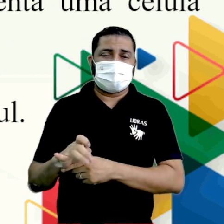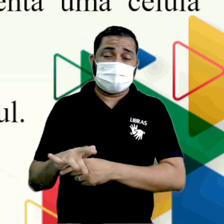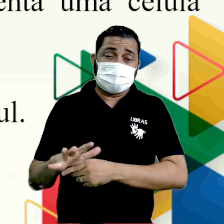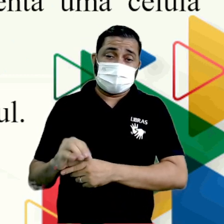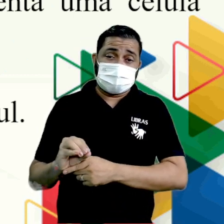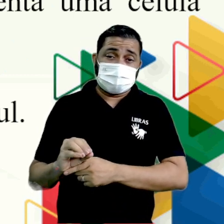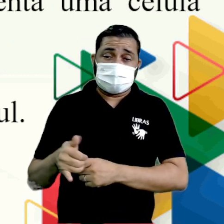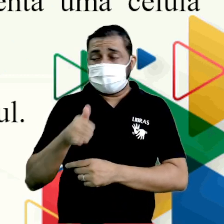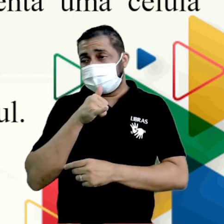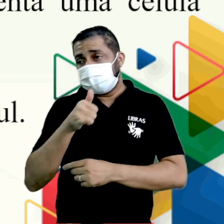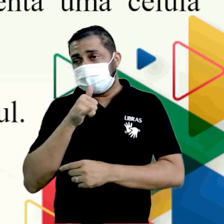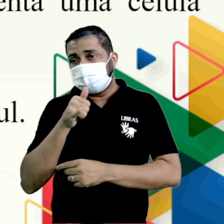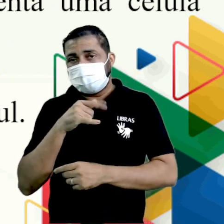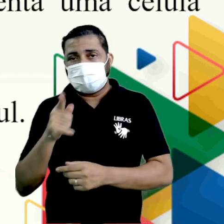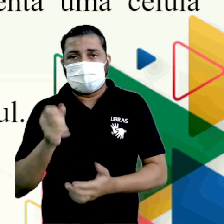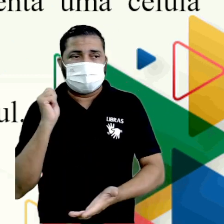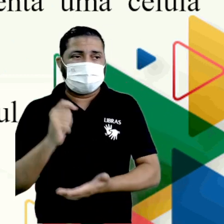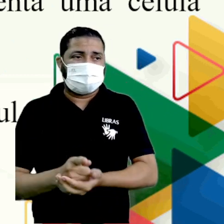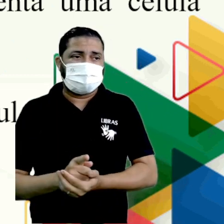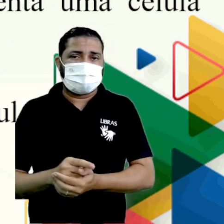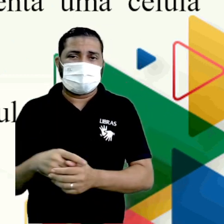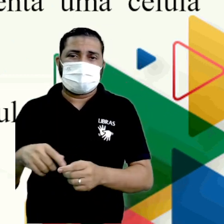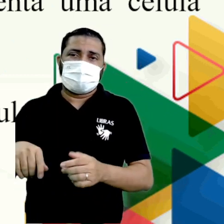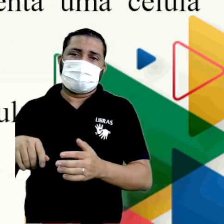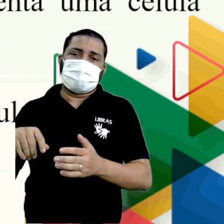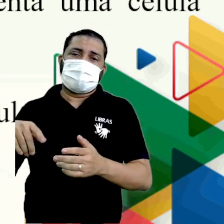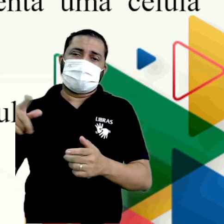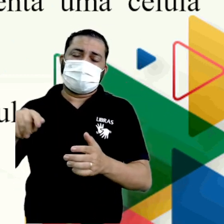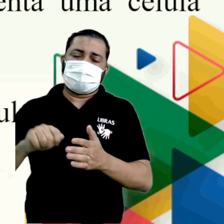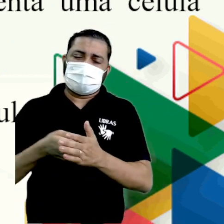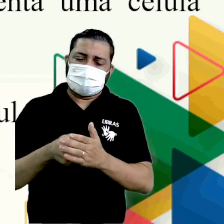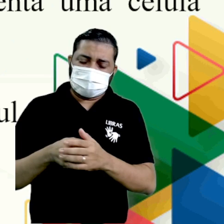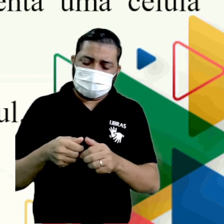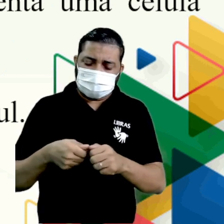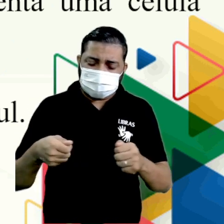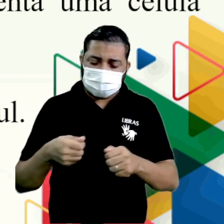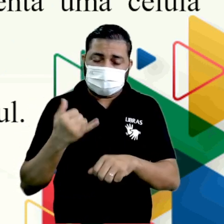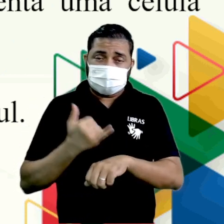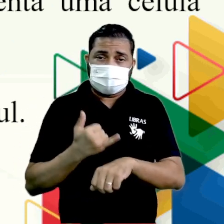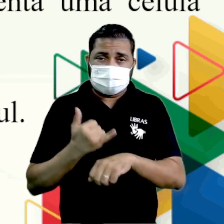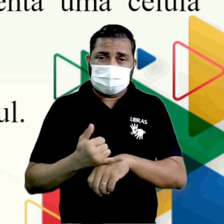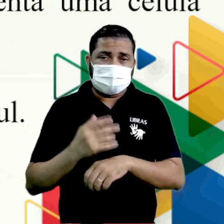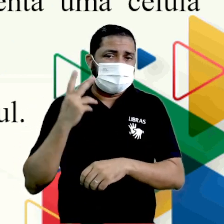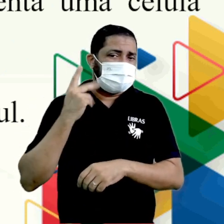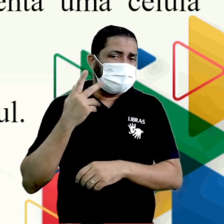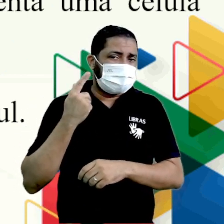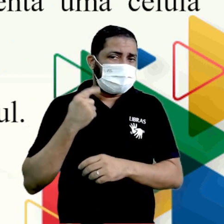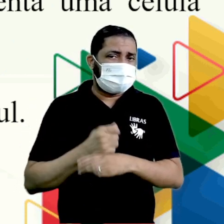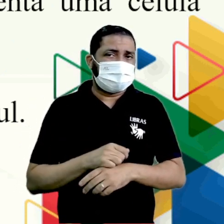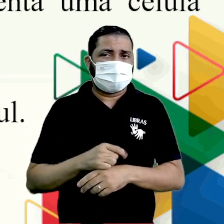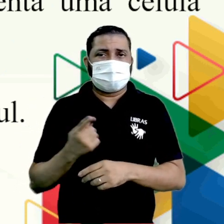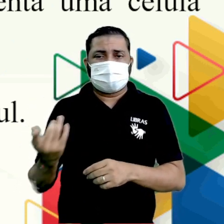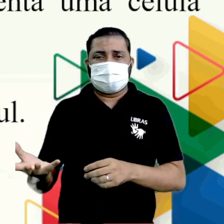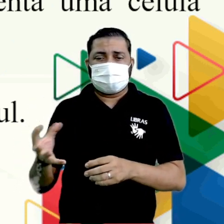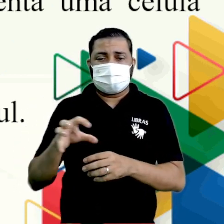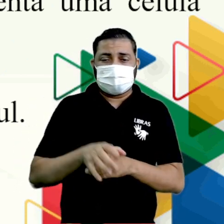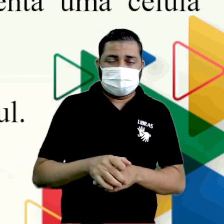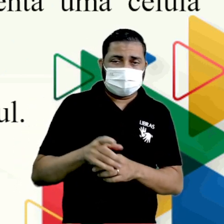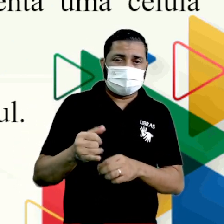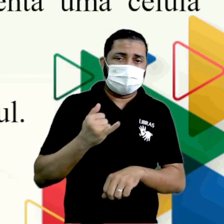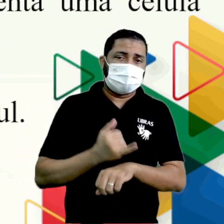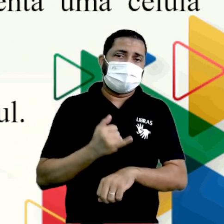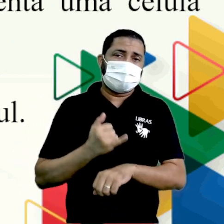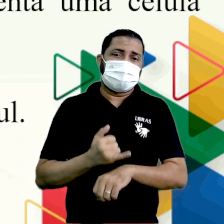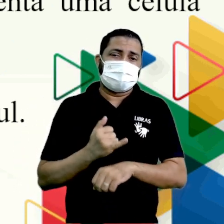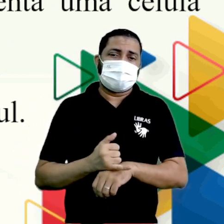exemplo, quando você compra uma chave feita em aço, é comum que a gente deposite sobre essa chave de